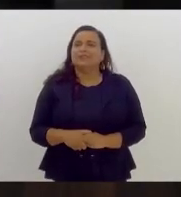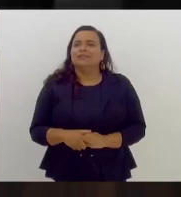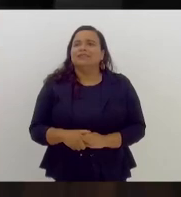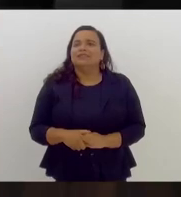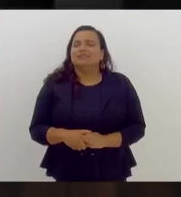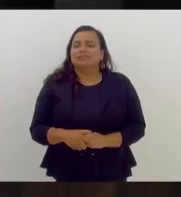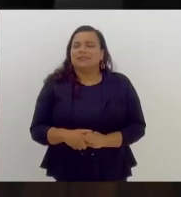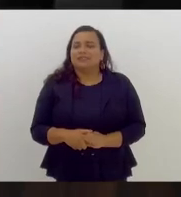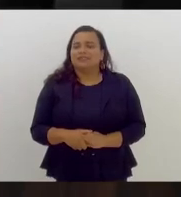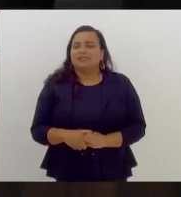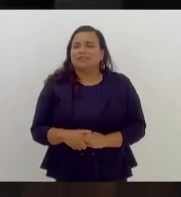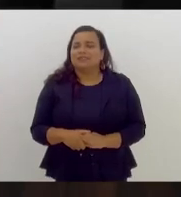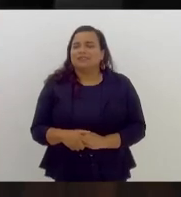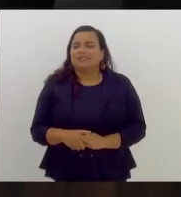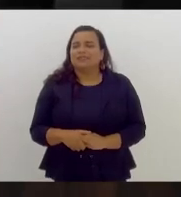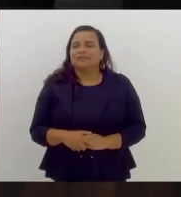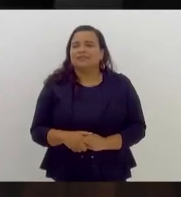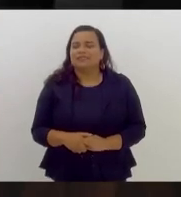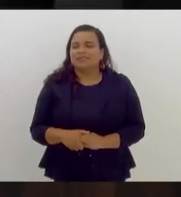Vamos lá.